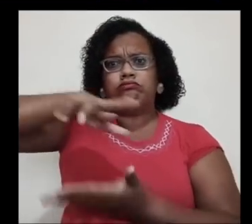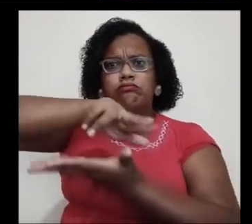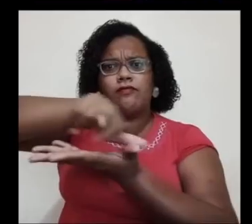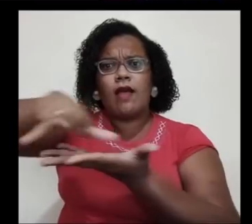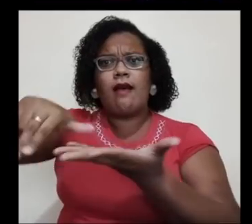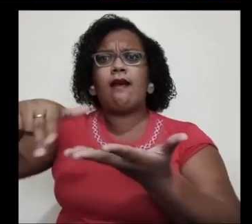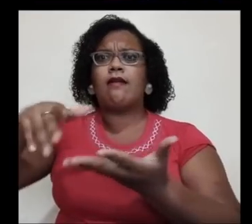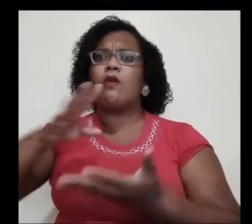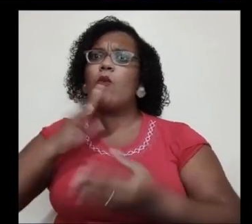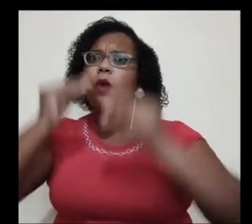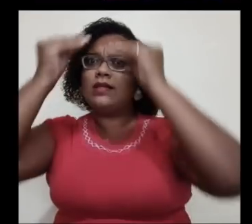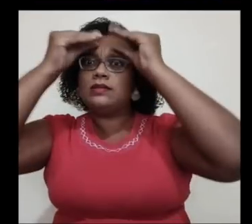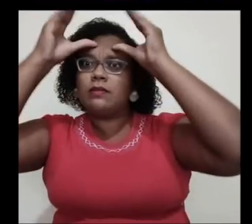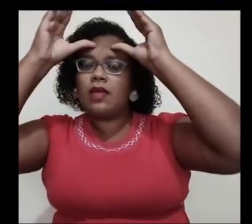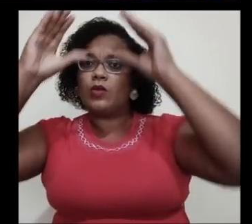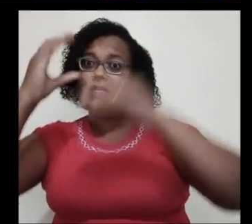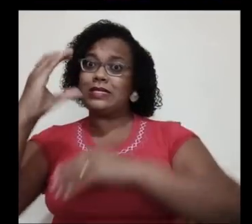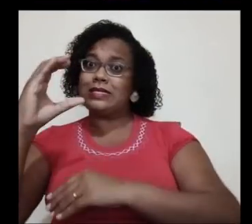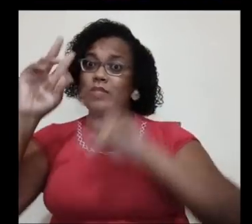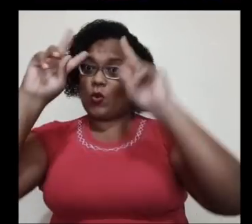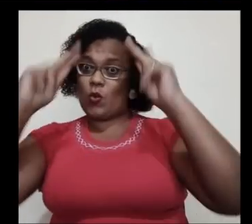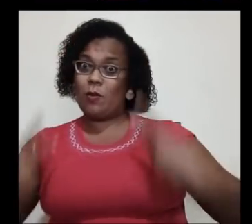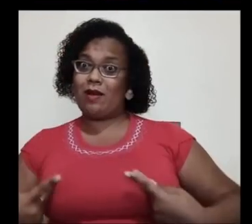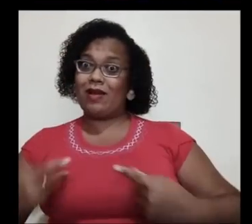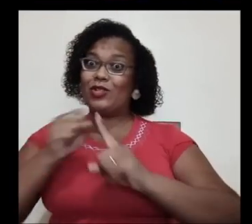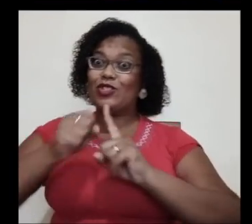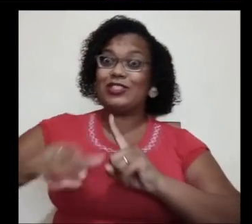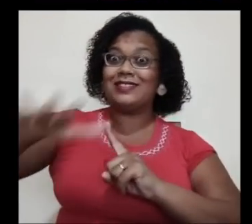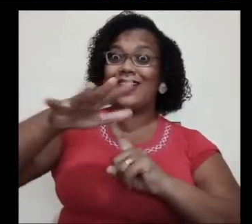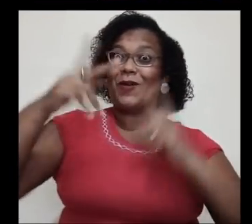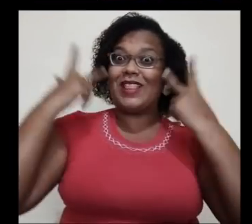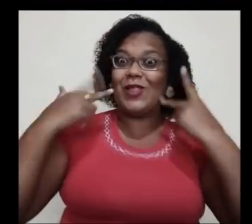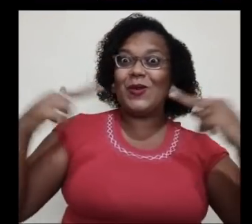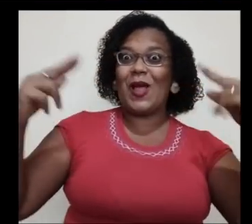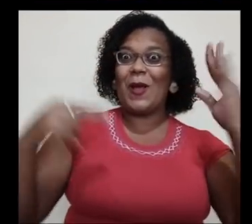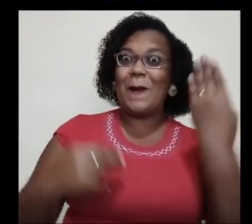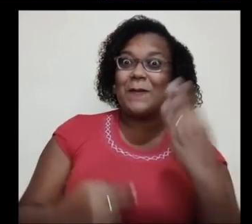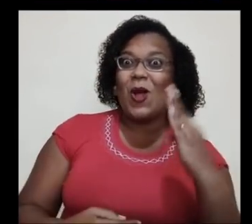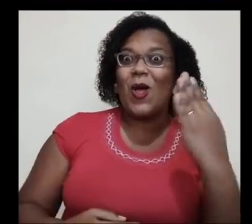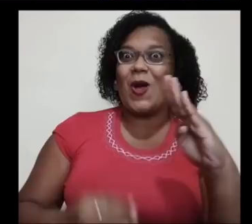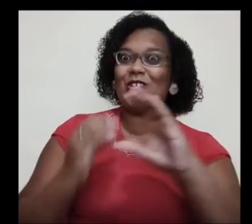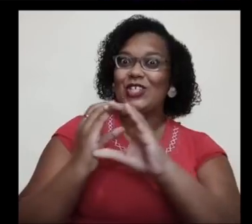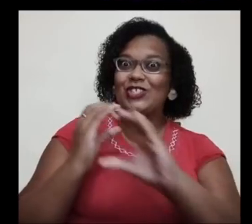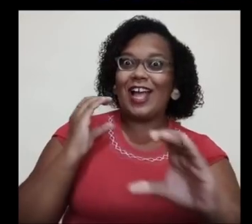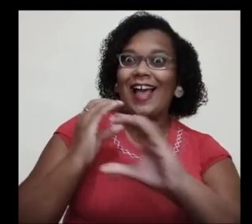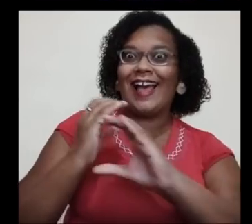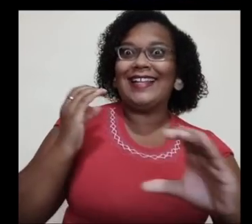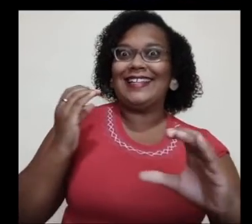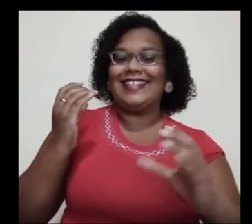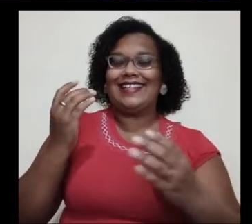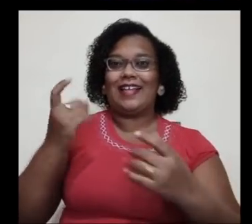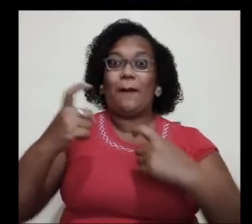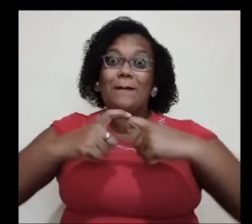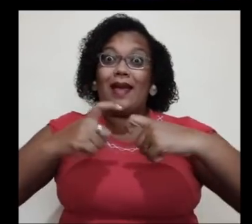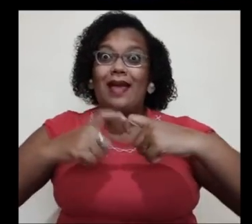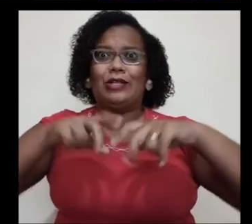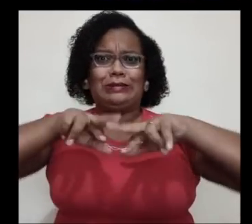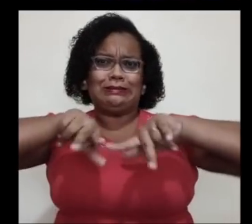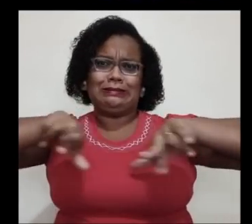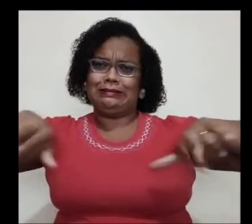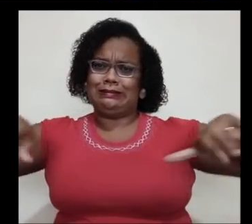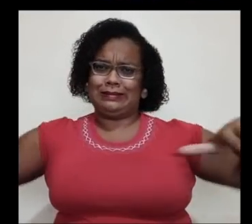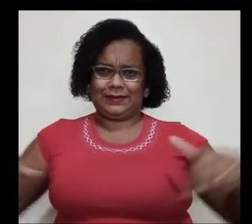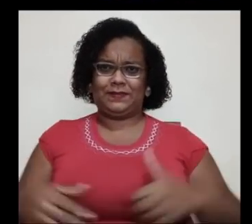as ciências naturais, as ciências biológicas, as engenharias, a medicina, etc. Portanto, a ciência brasileira tem uma